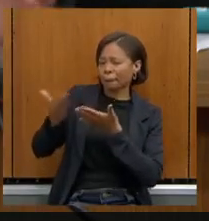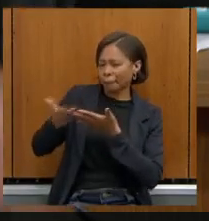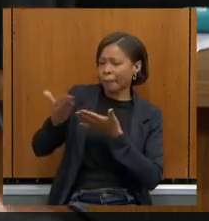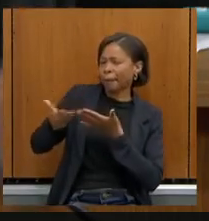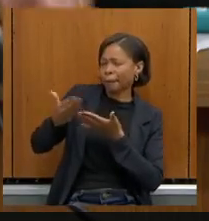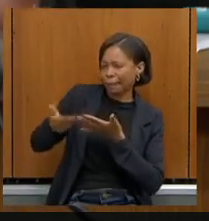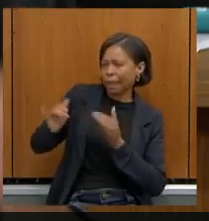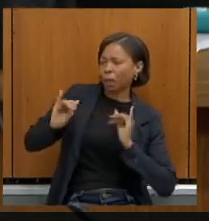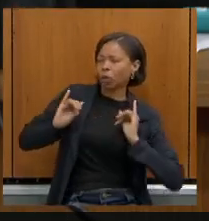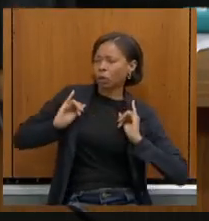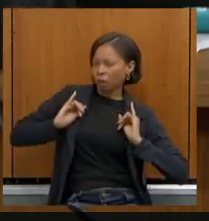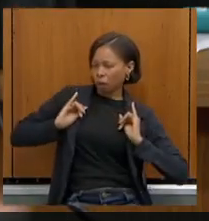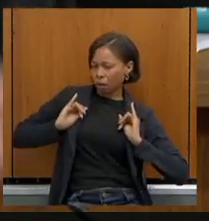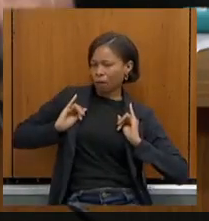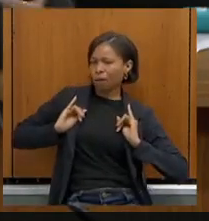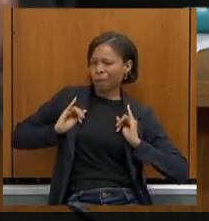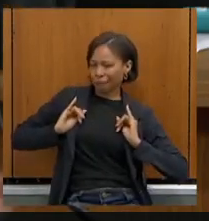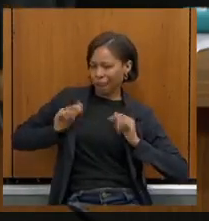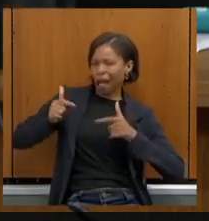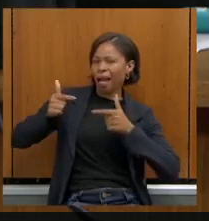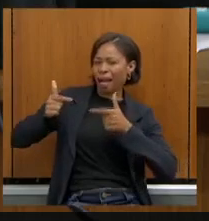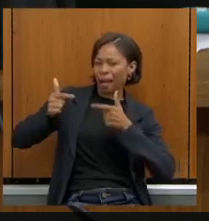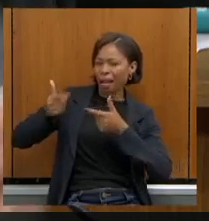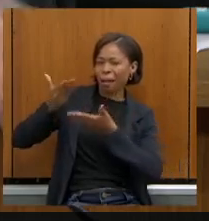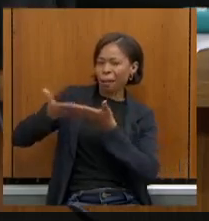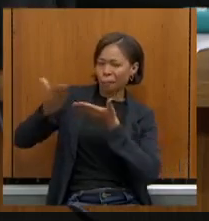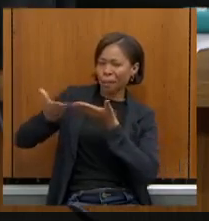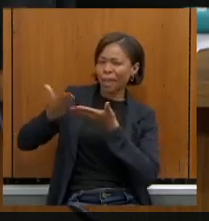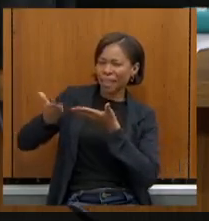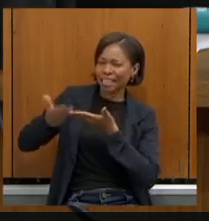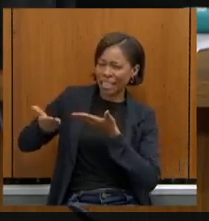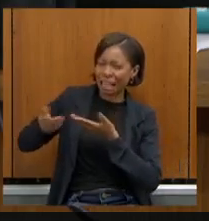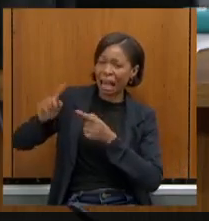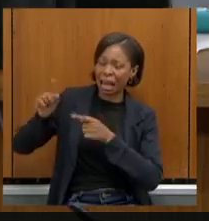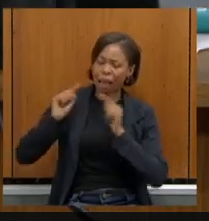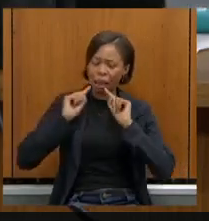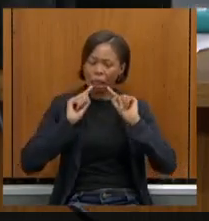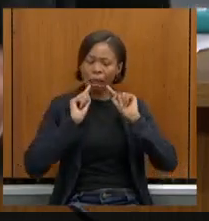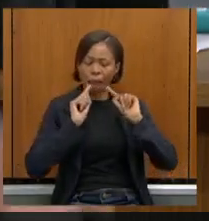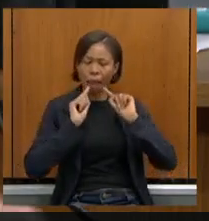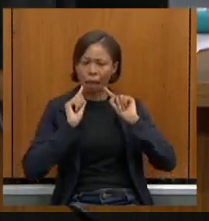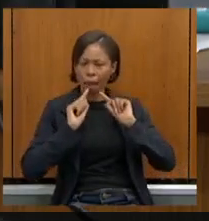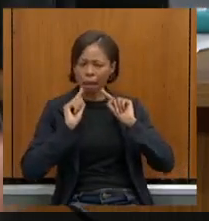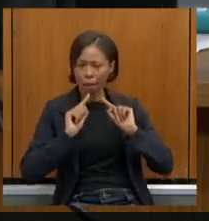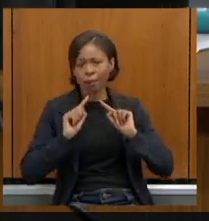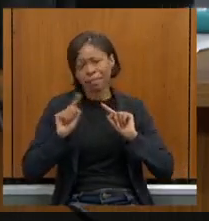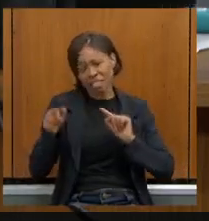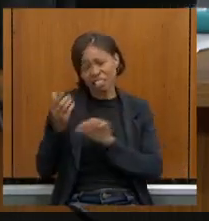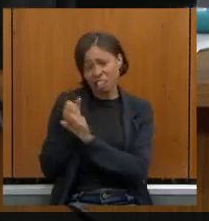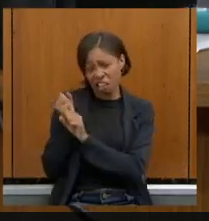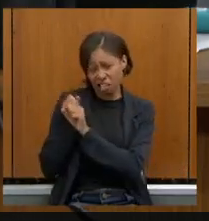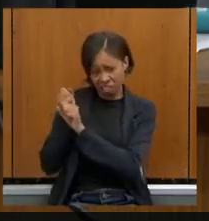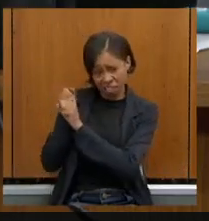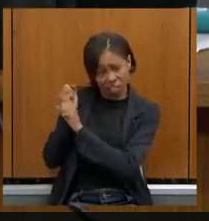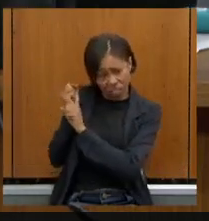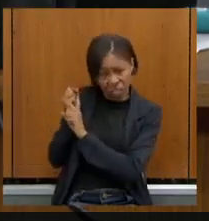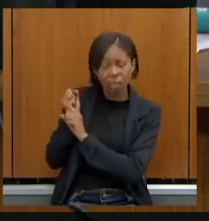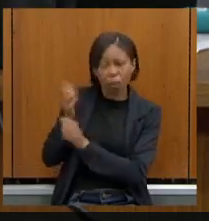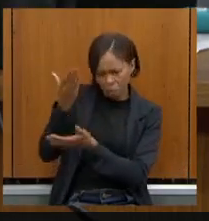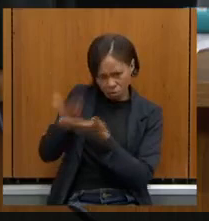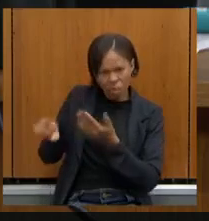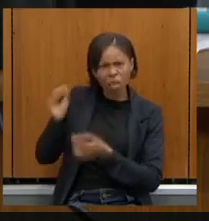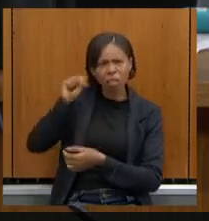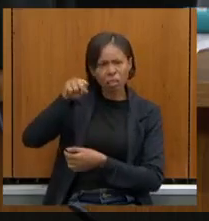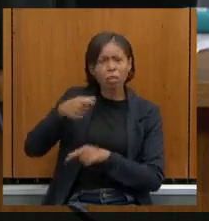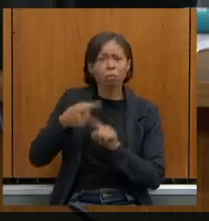é porque está perdendo aquilo que tinha muitos anos e que tinha que perder mesmo, porque esse recurso tem que chegar principalmente